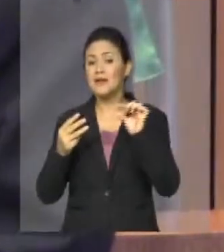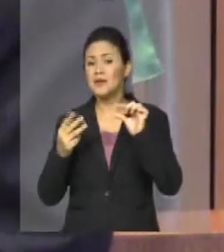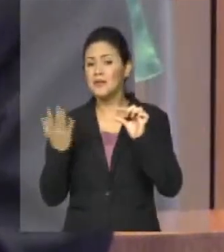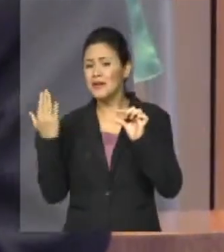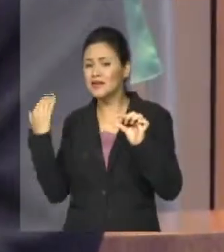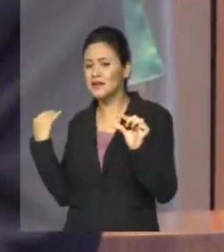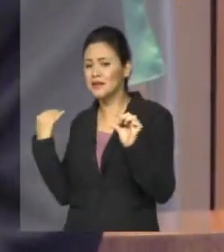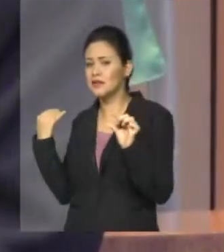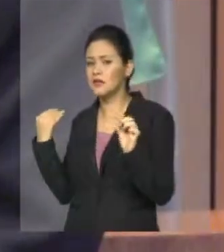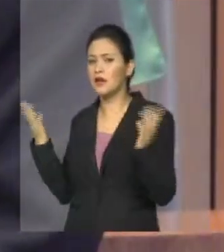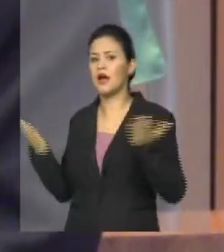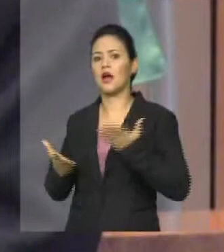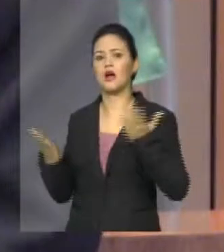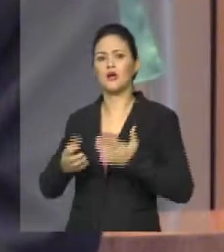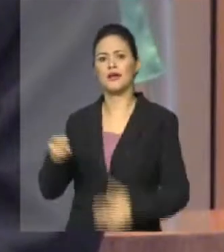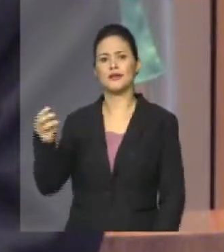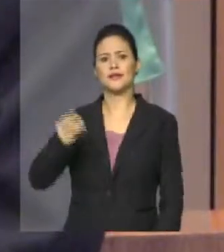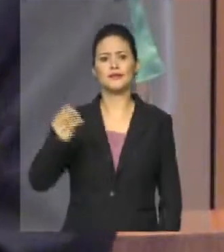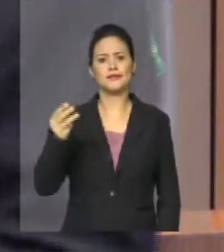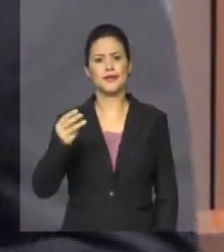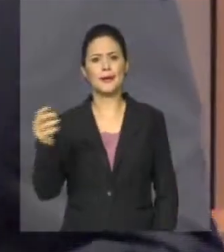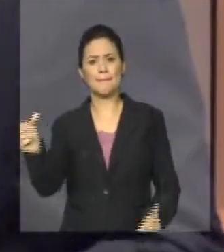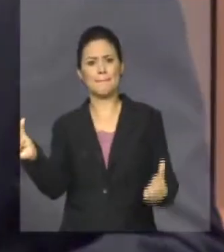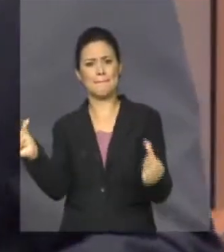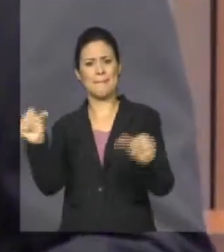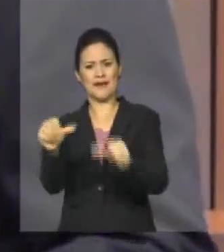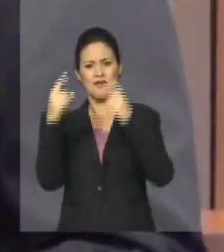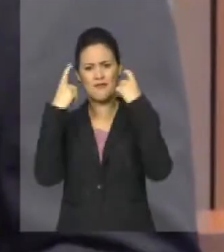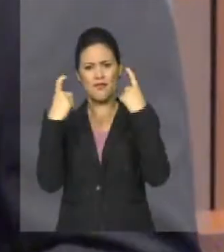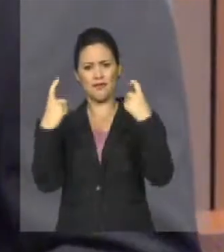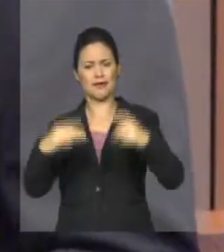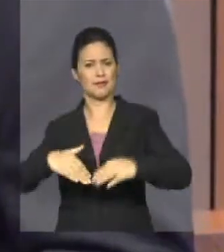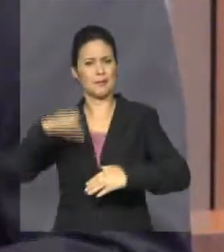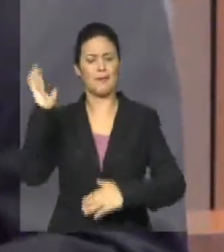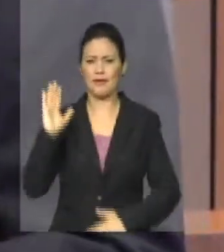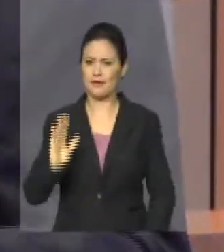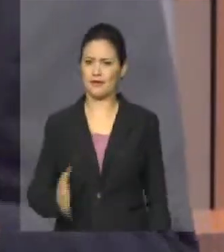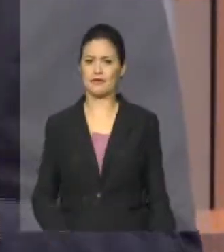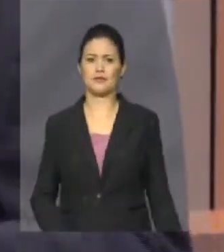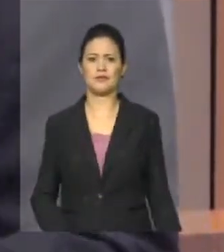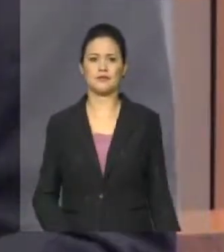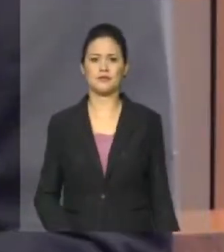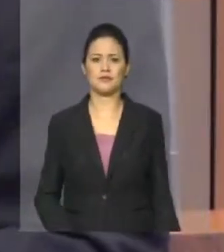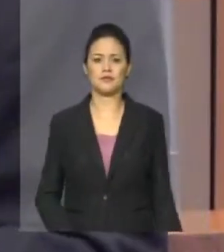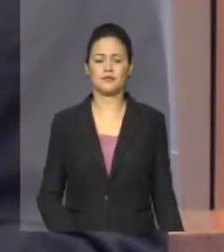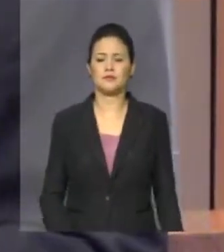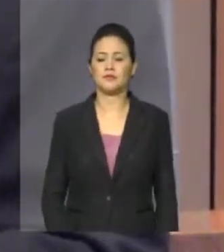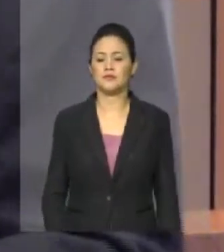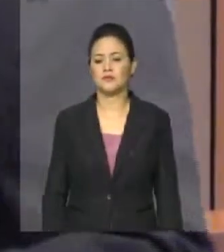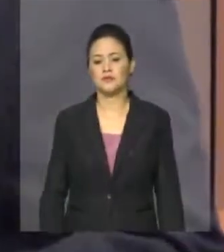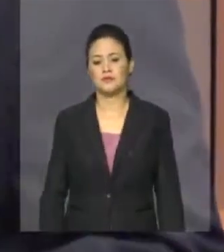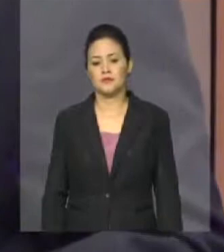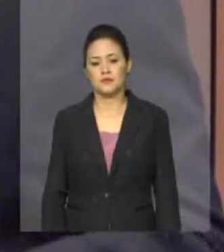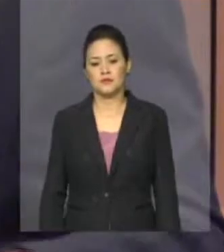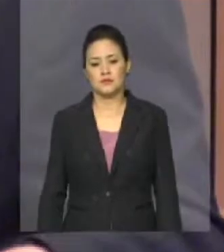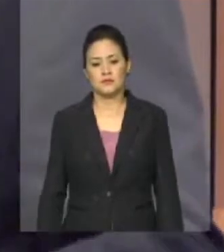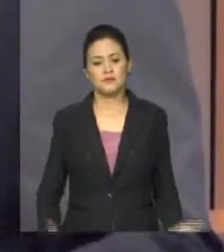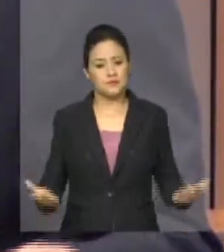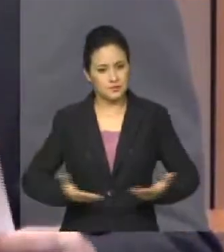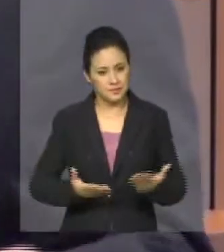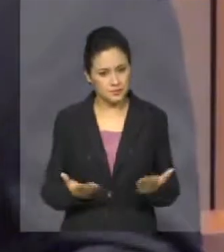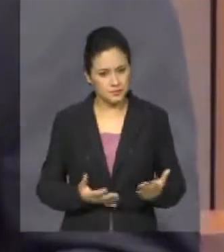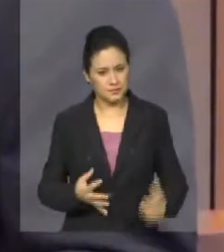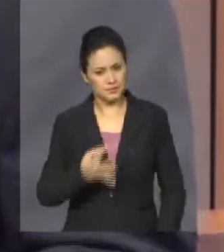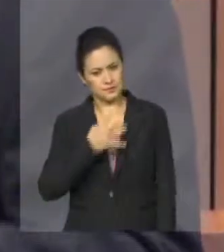somos a terceira capital mais violenta do Brasil. Mas eu estava olhando aqui também uma análise aqui do